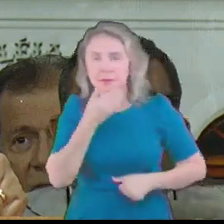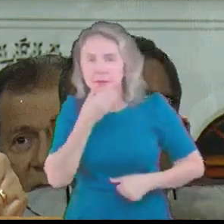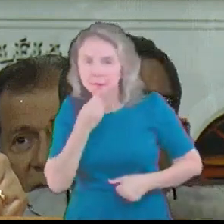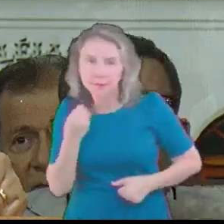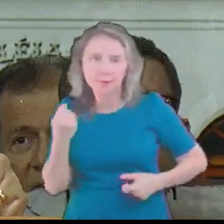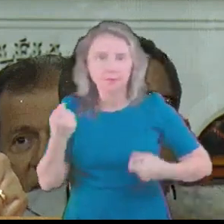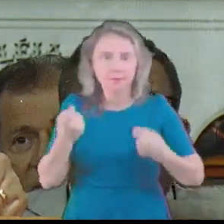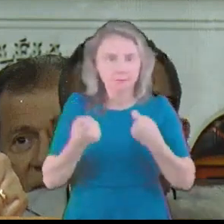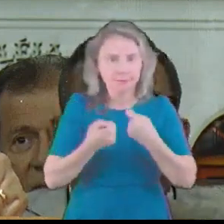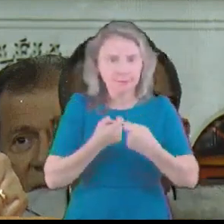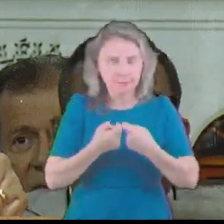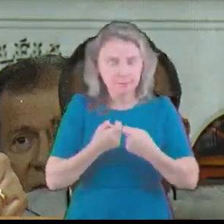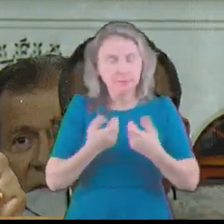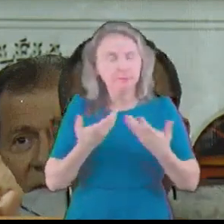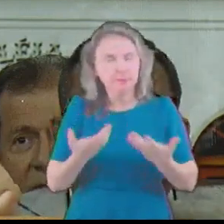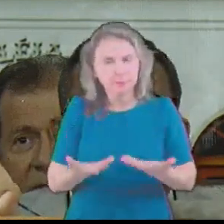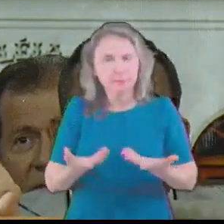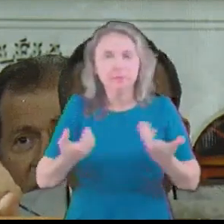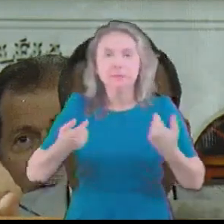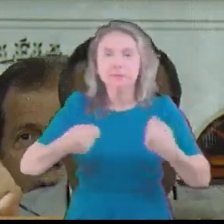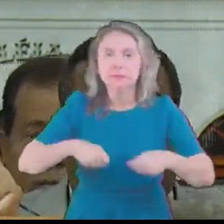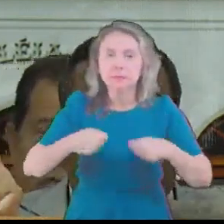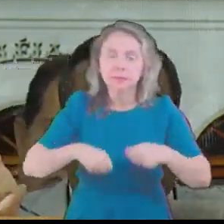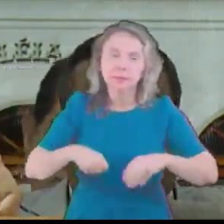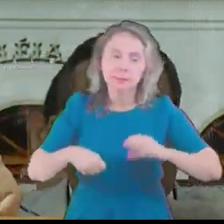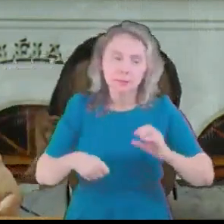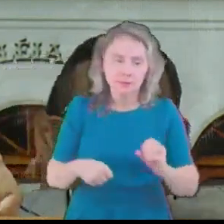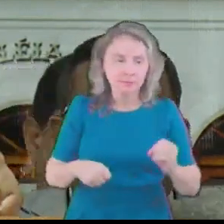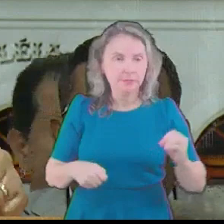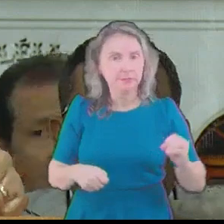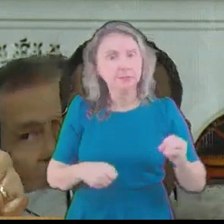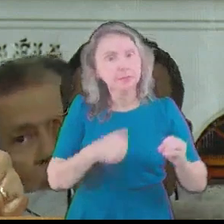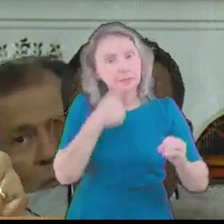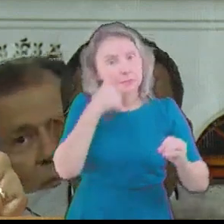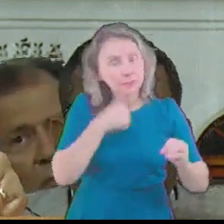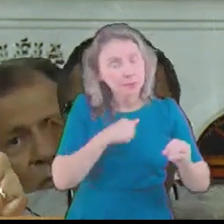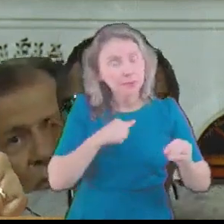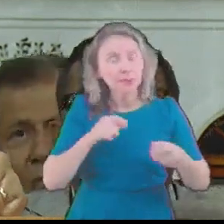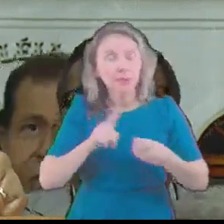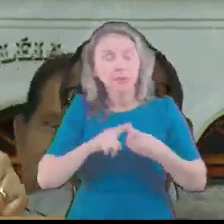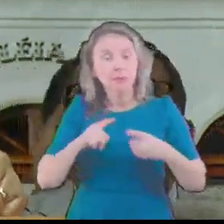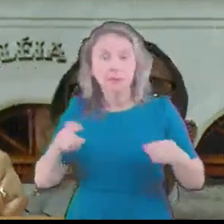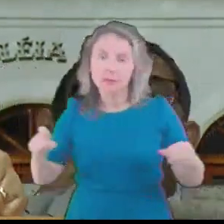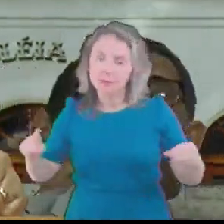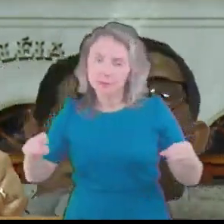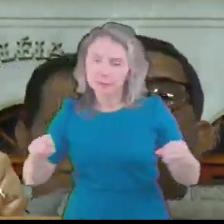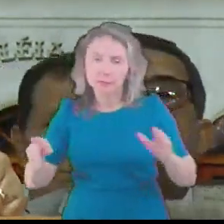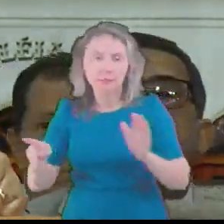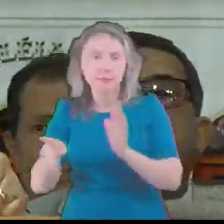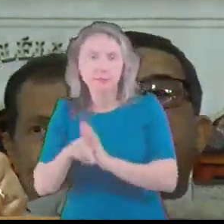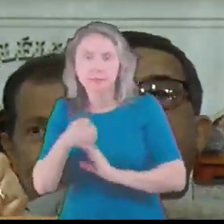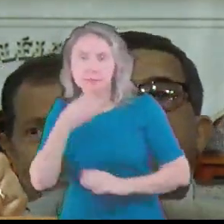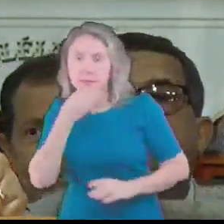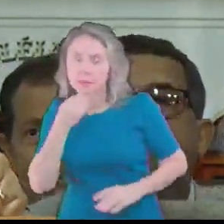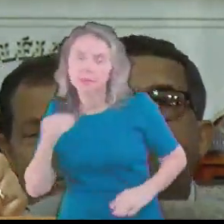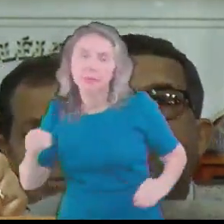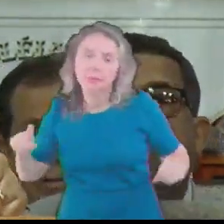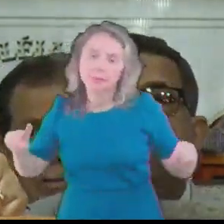e que precisa do óvulo e do espermatozoide para haver a fecundação.